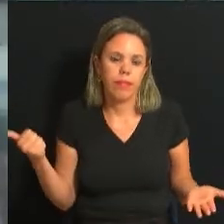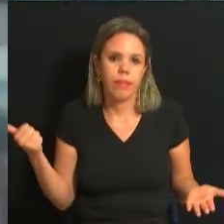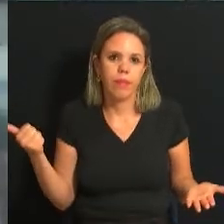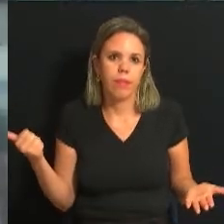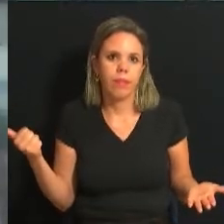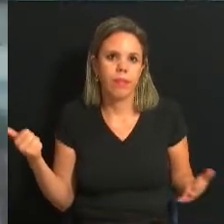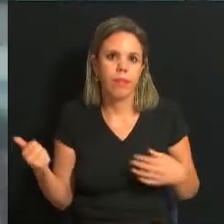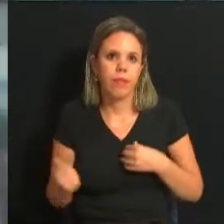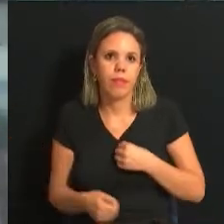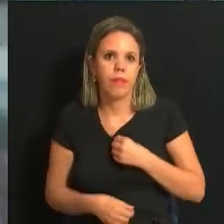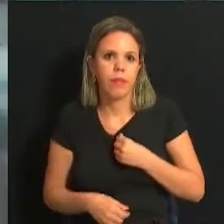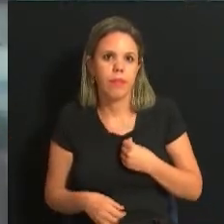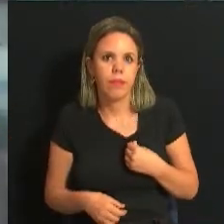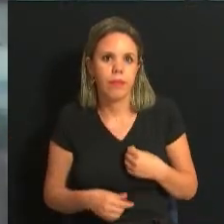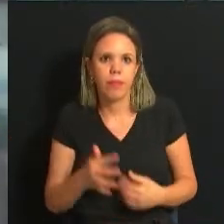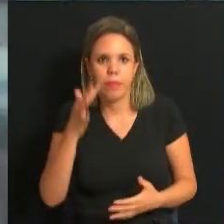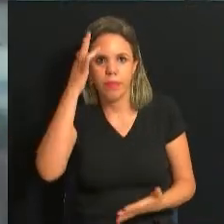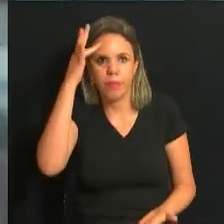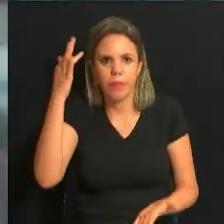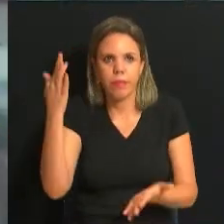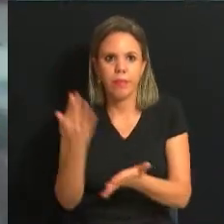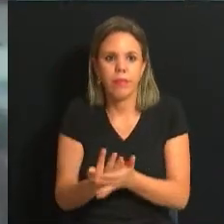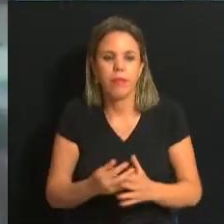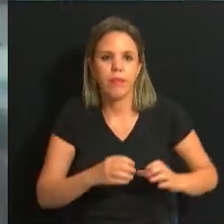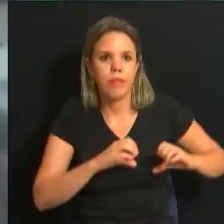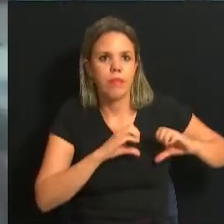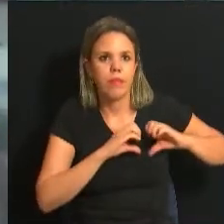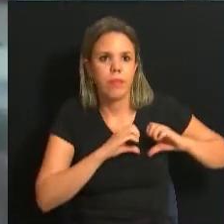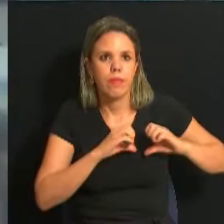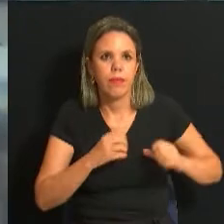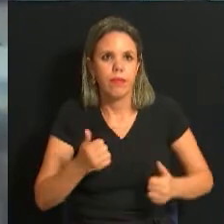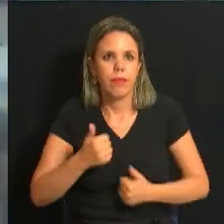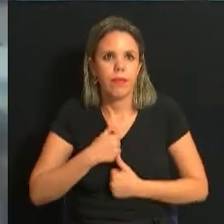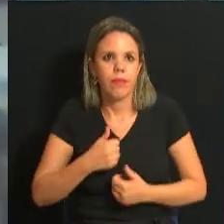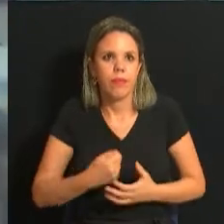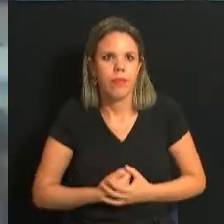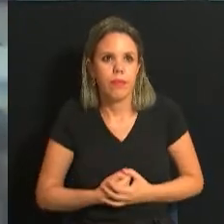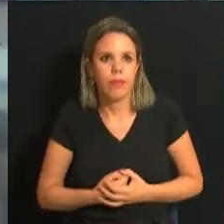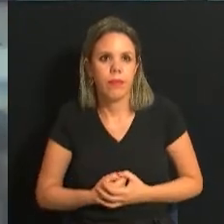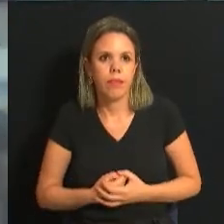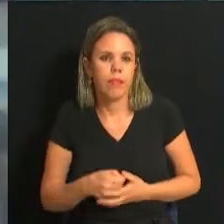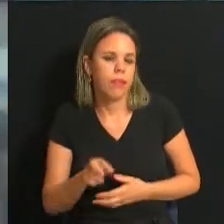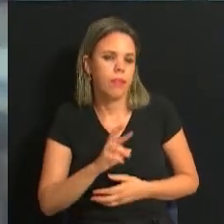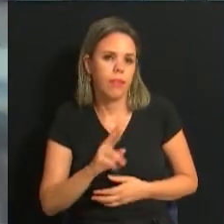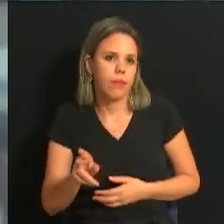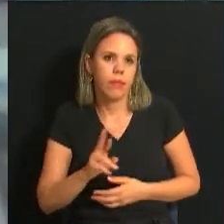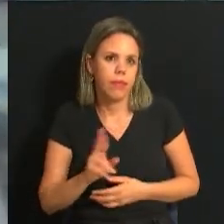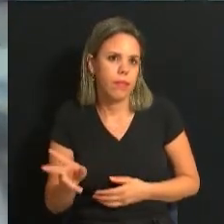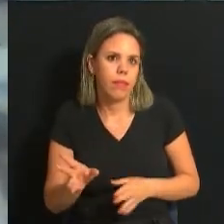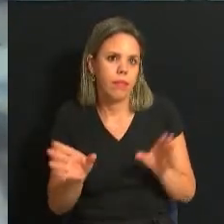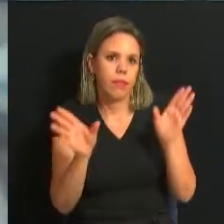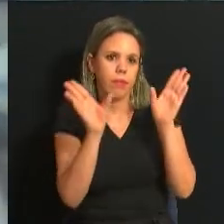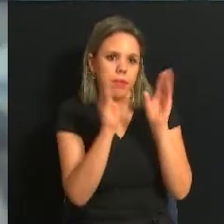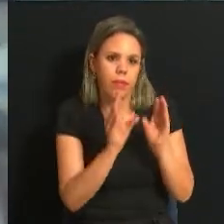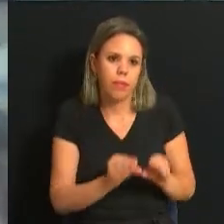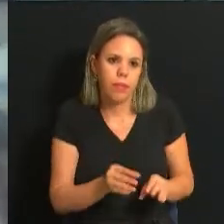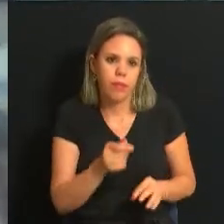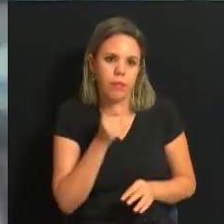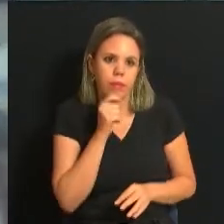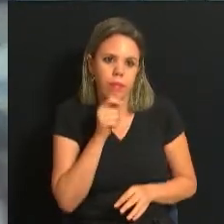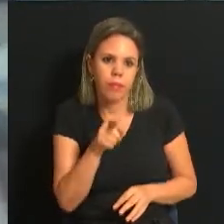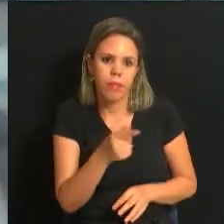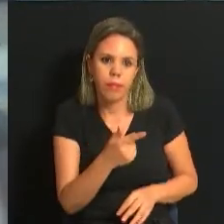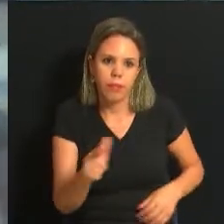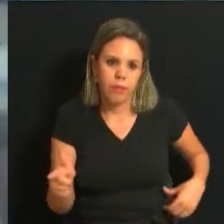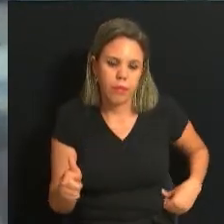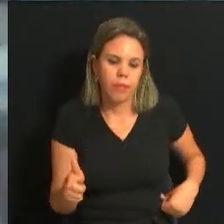autoconfiança, de amor próprio, de autoestima, ele não é definido, você não tem uma receita